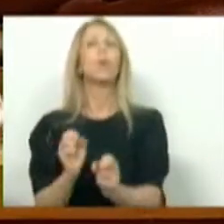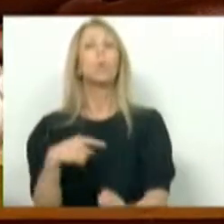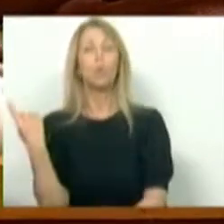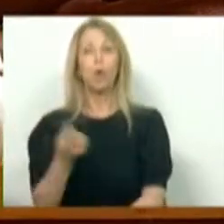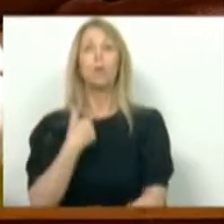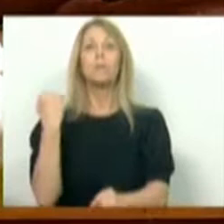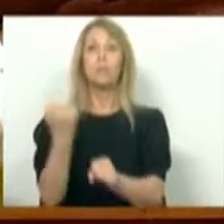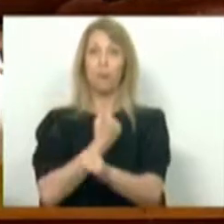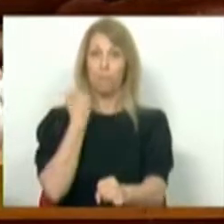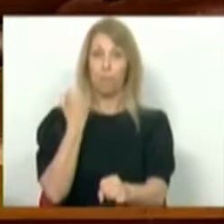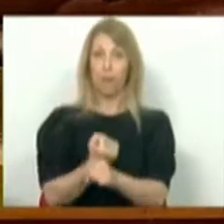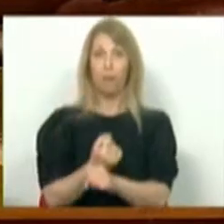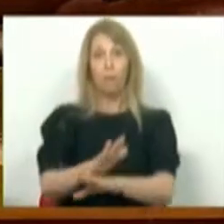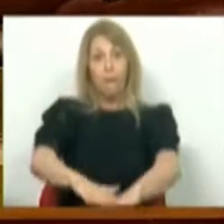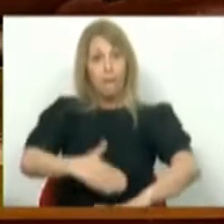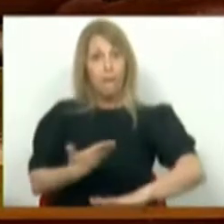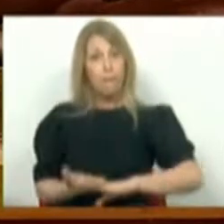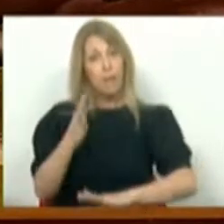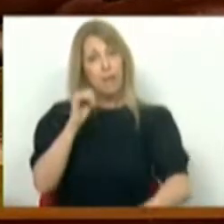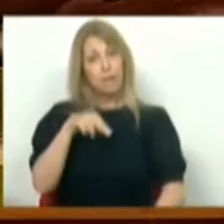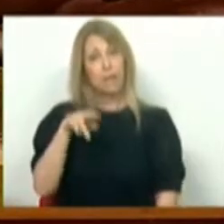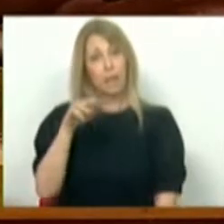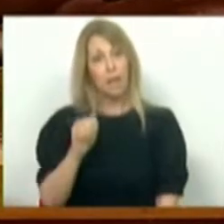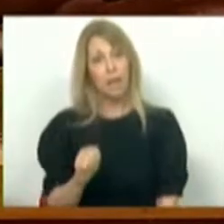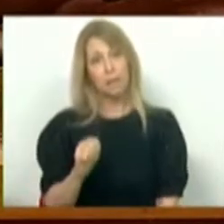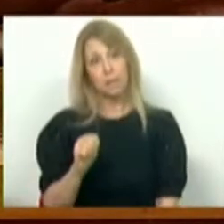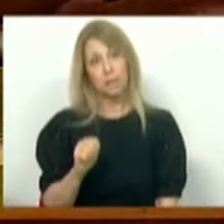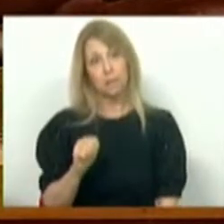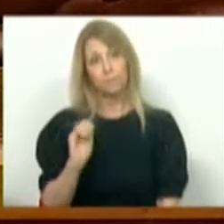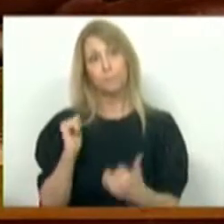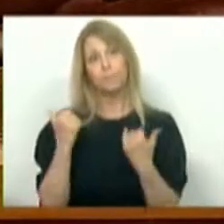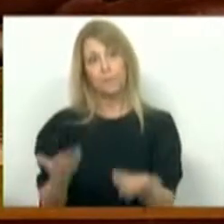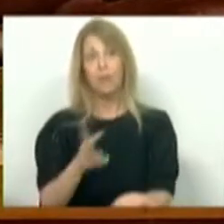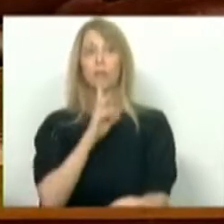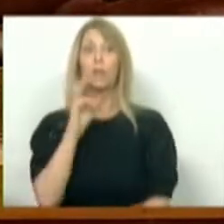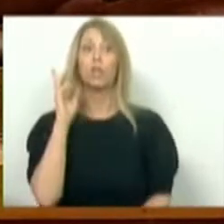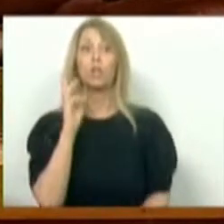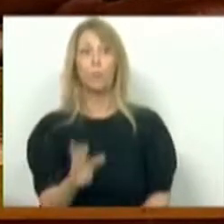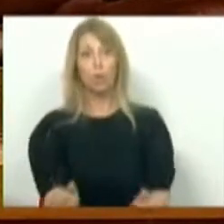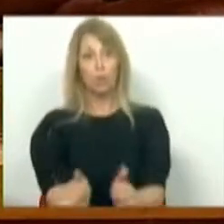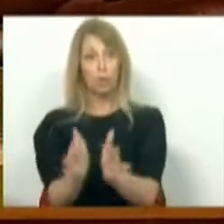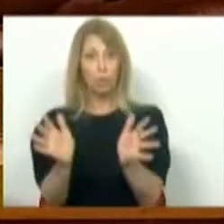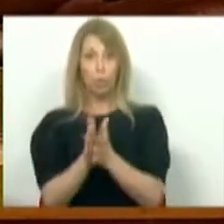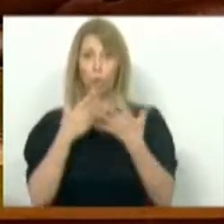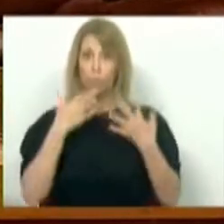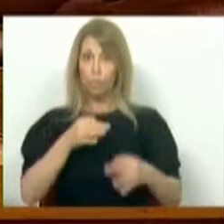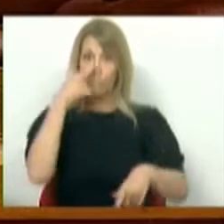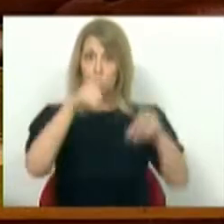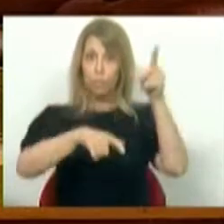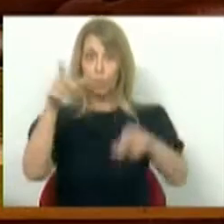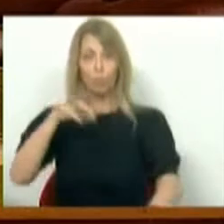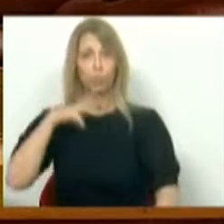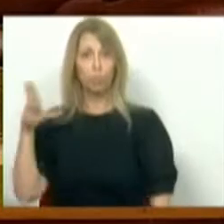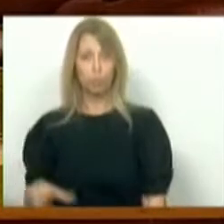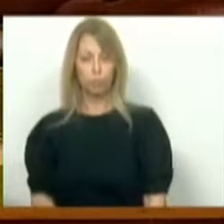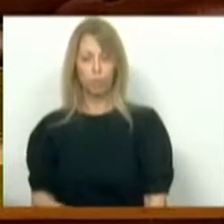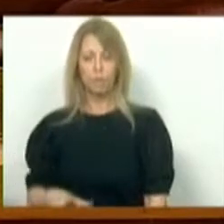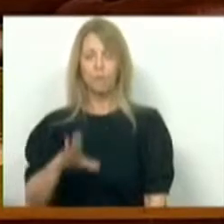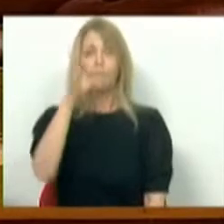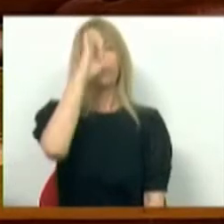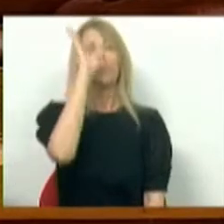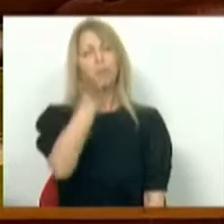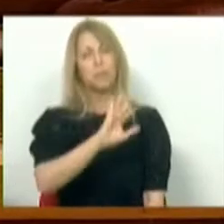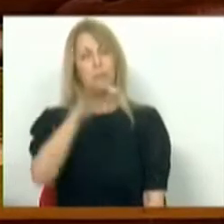trabalho, reforçando o Serviço Nacional de Saúde e dando resposta a todos os portugueses. Sabemos das